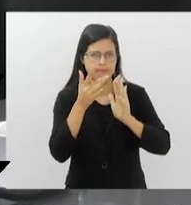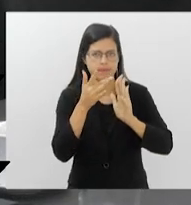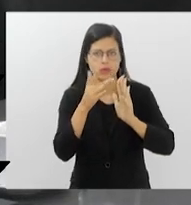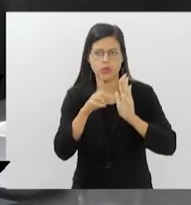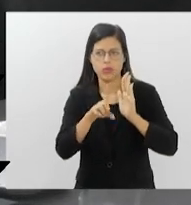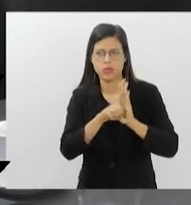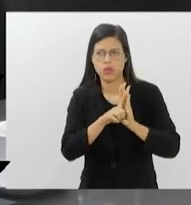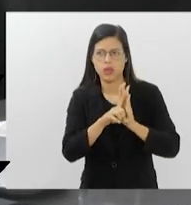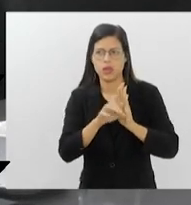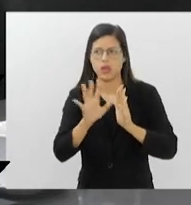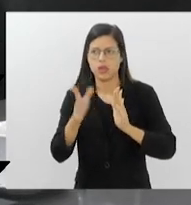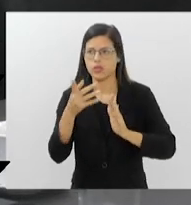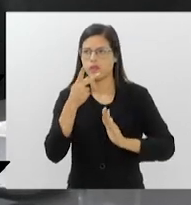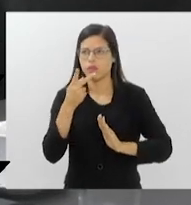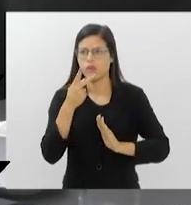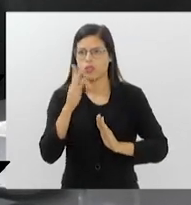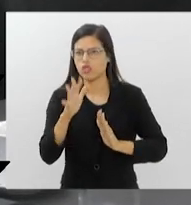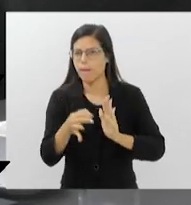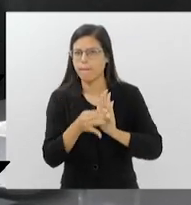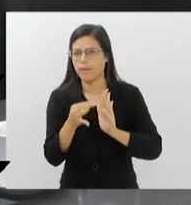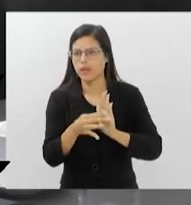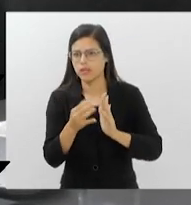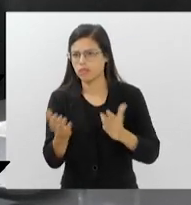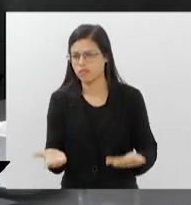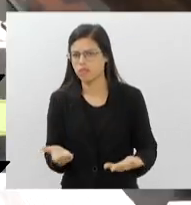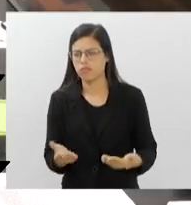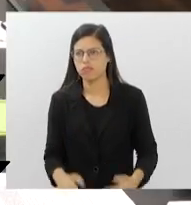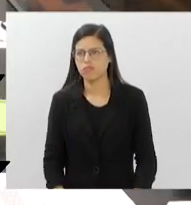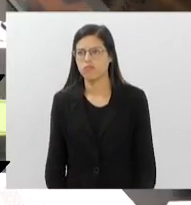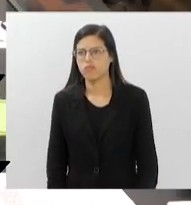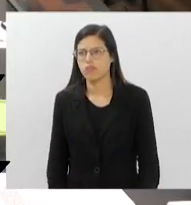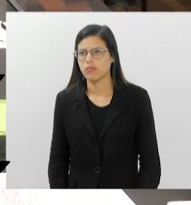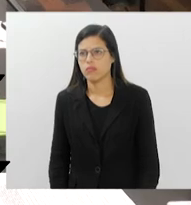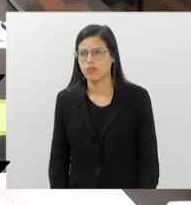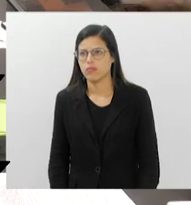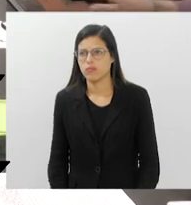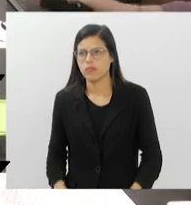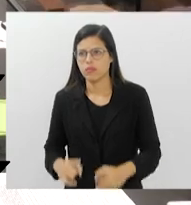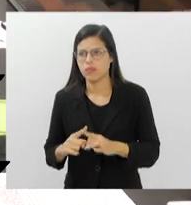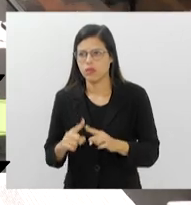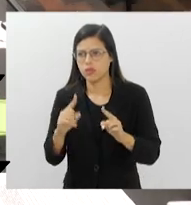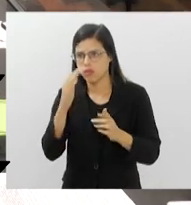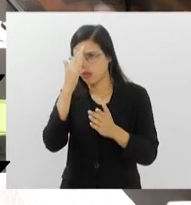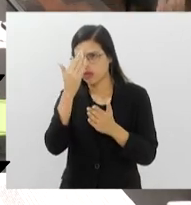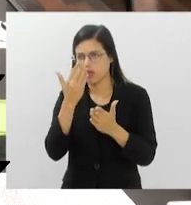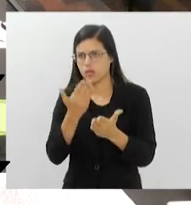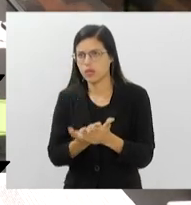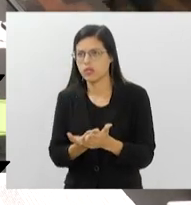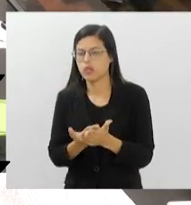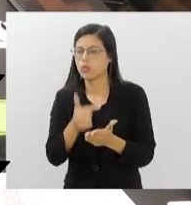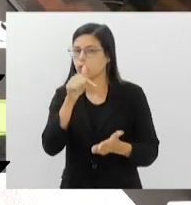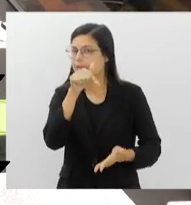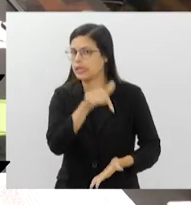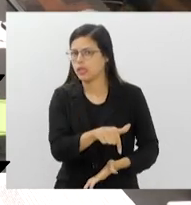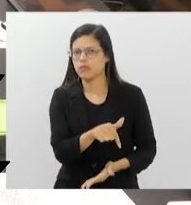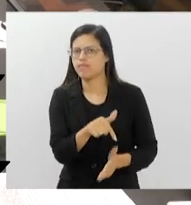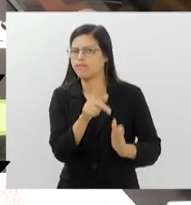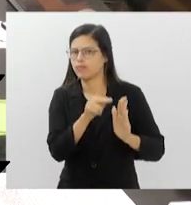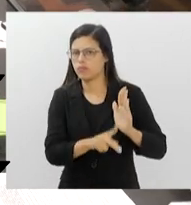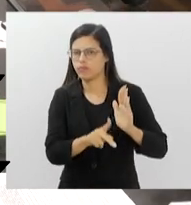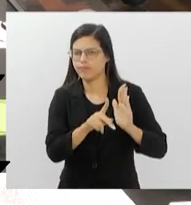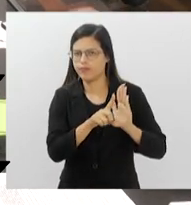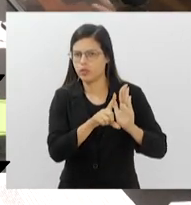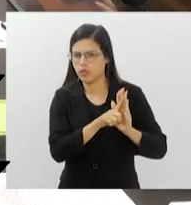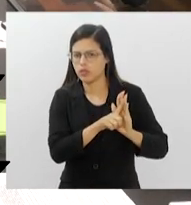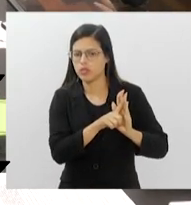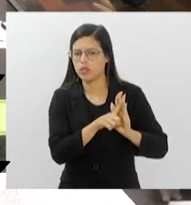cantou não tem mais jeito presente então eu poderia apresentar mas eu considero que esse nesse caso em especial diante do